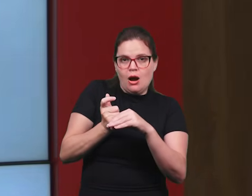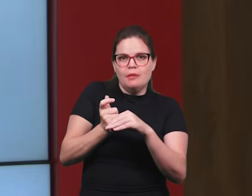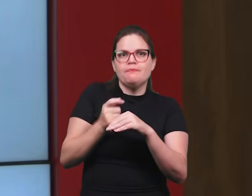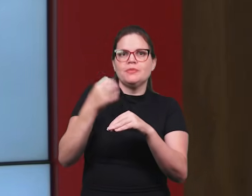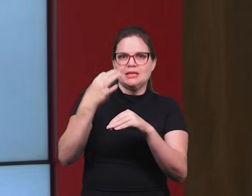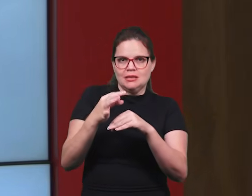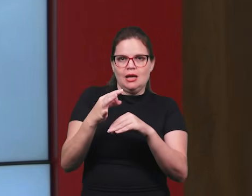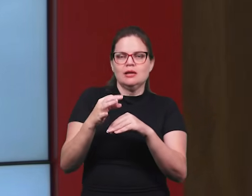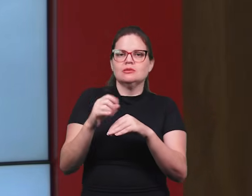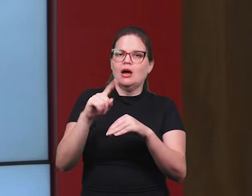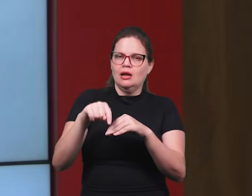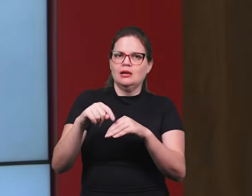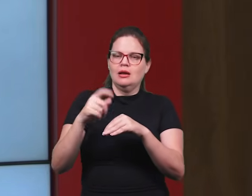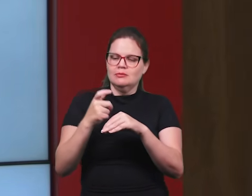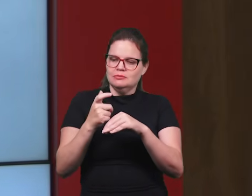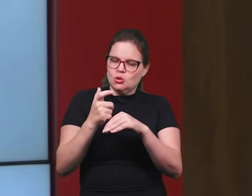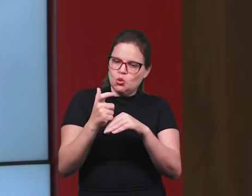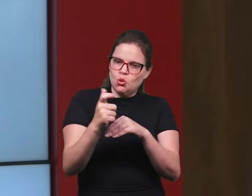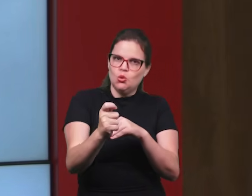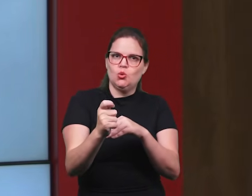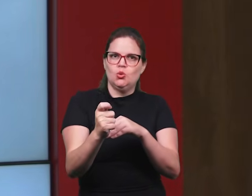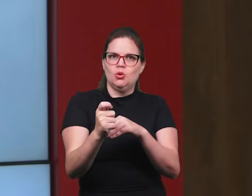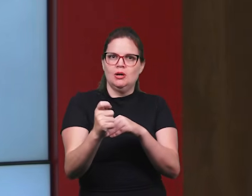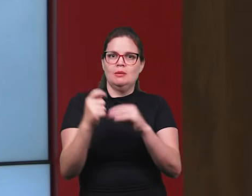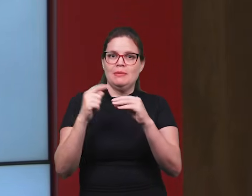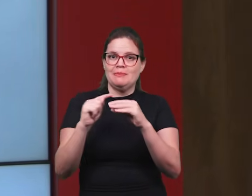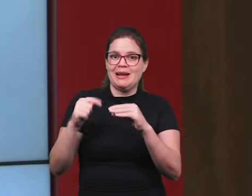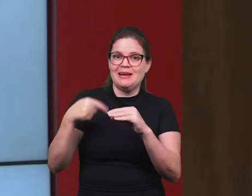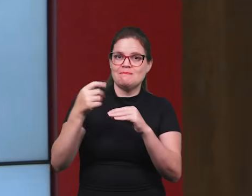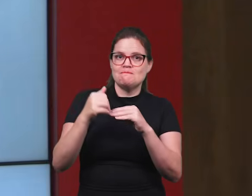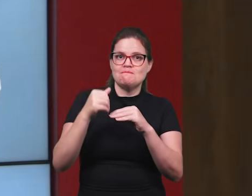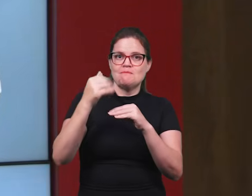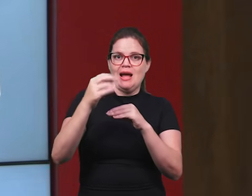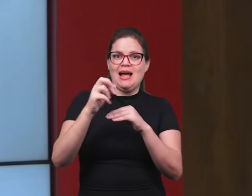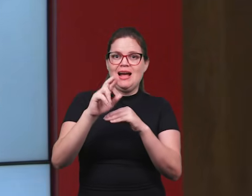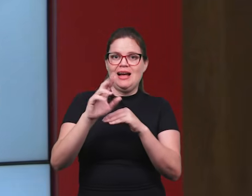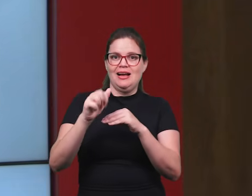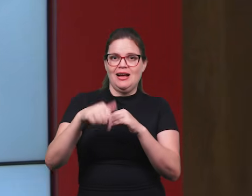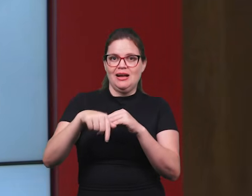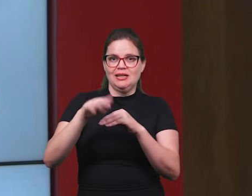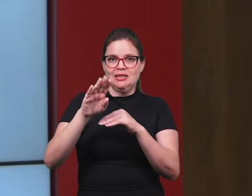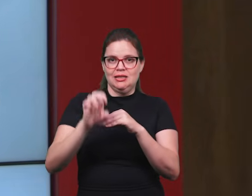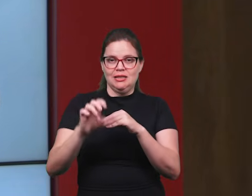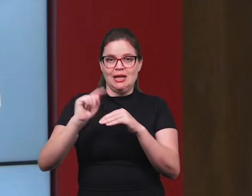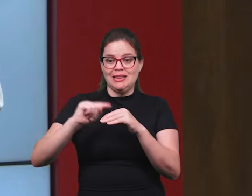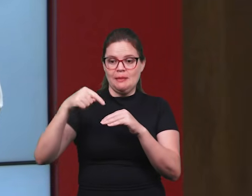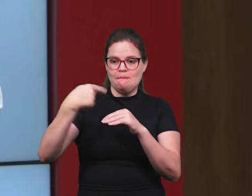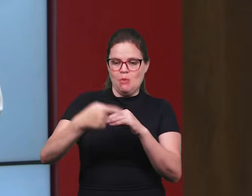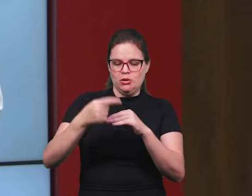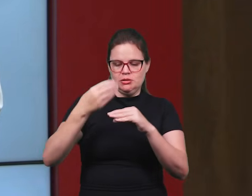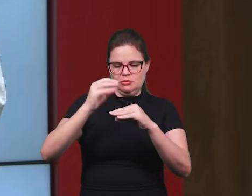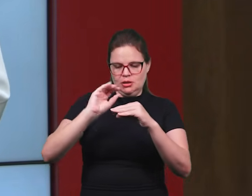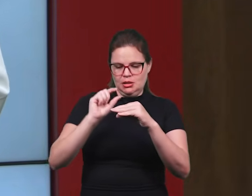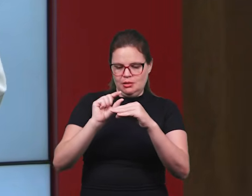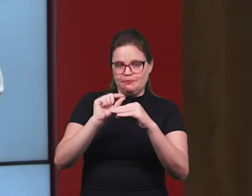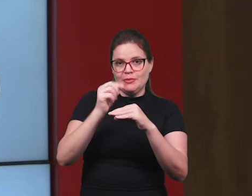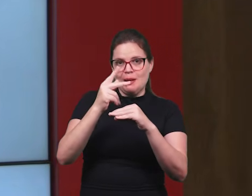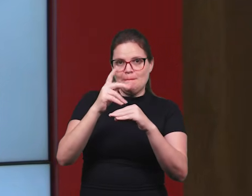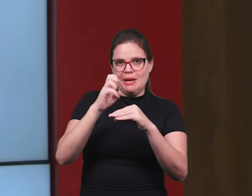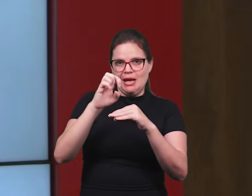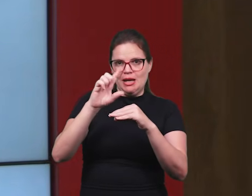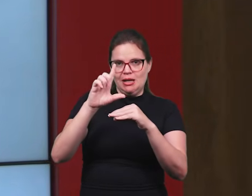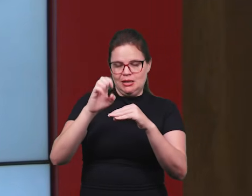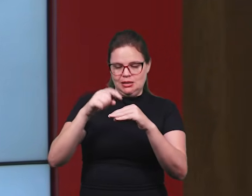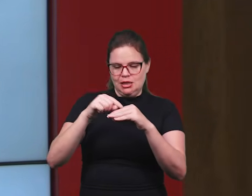no espaço epidural. Agora, para você ir do espaço epidural para RAC, que é depois, você passa